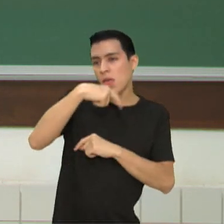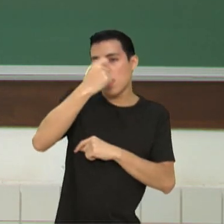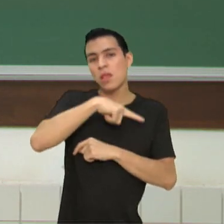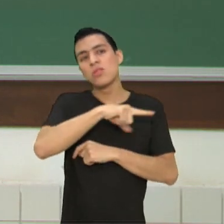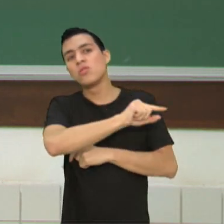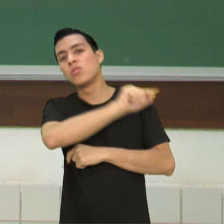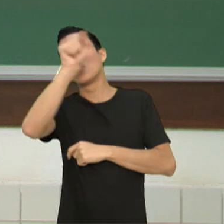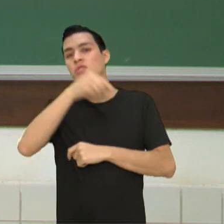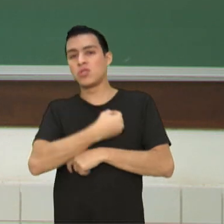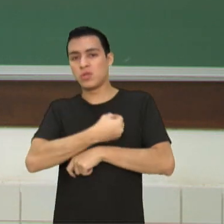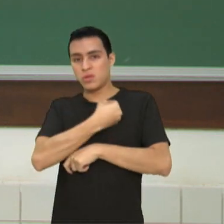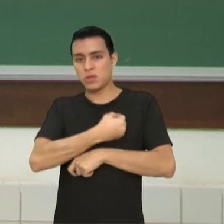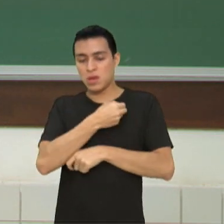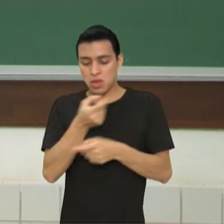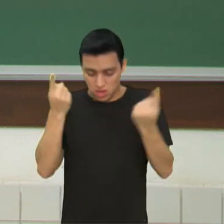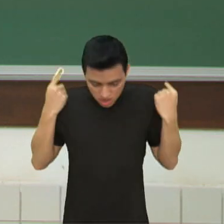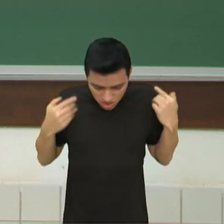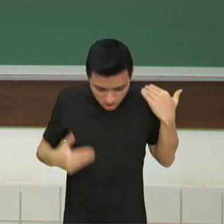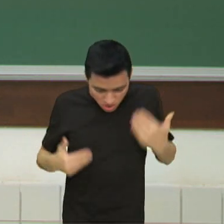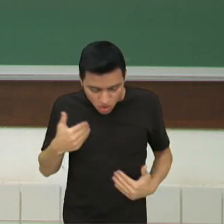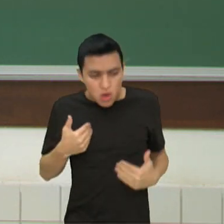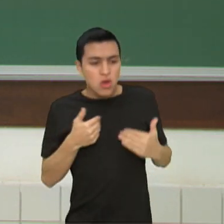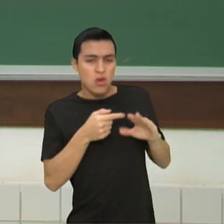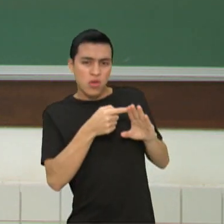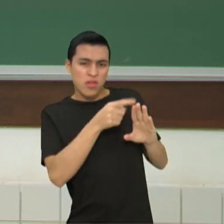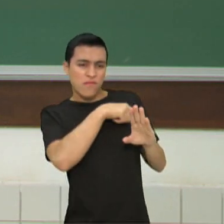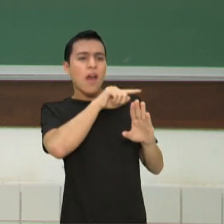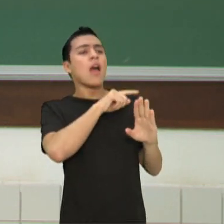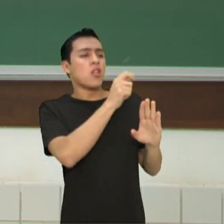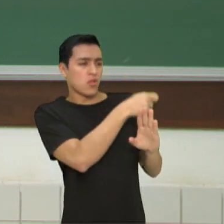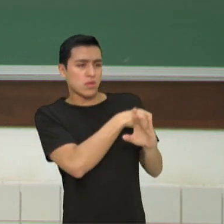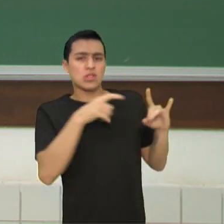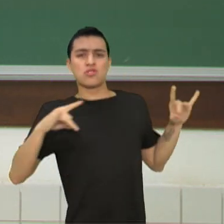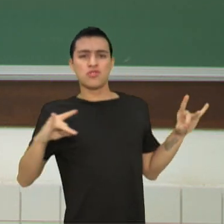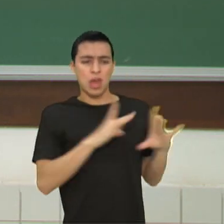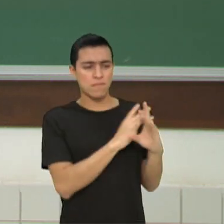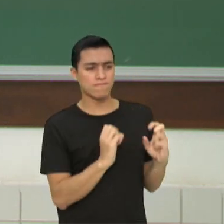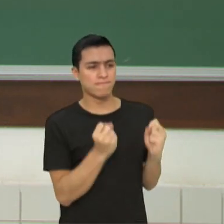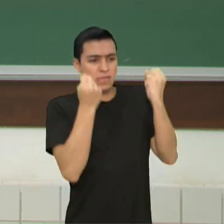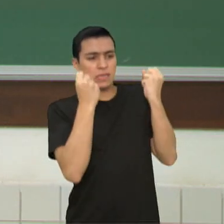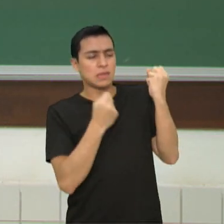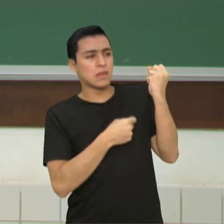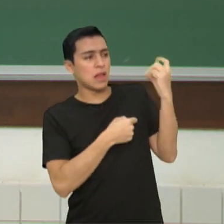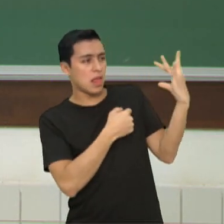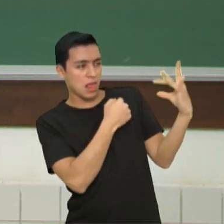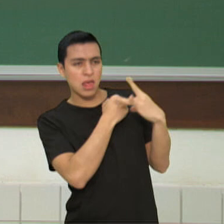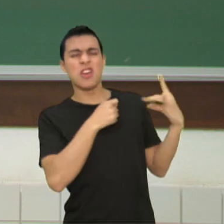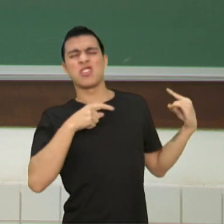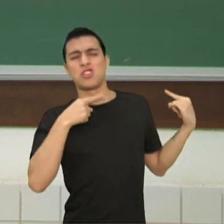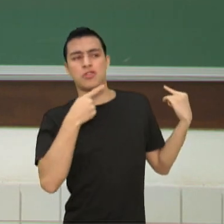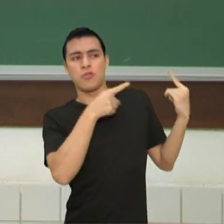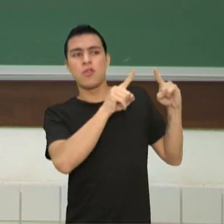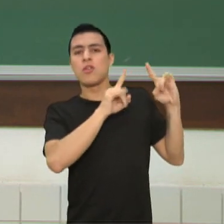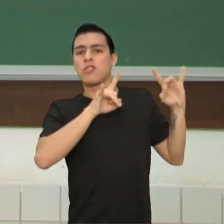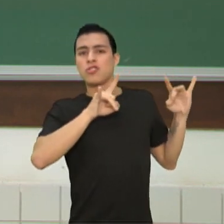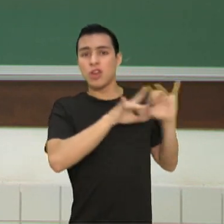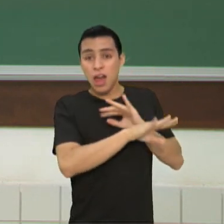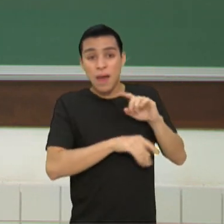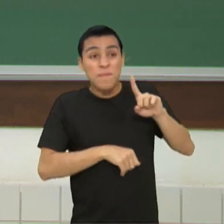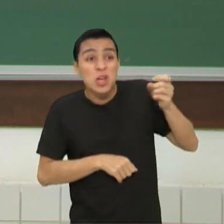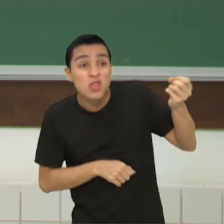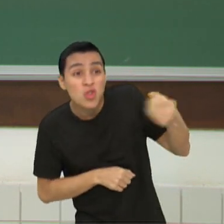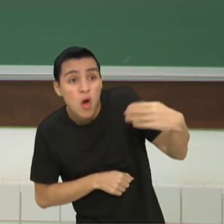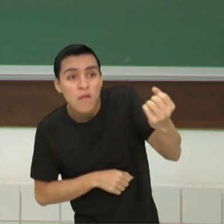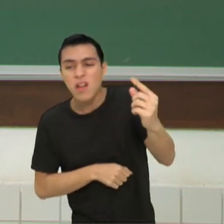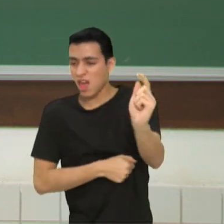Entendeu? Então, eu tenho a imunidade contra aqueles tipos antigos de gripe, seja porque eu peguei a gripe, ou seja porque eu me vacinei. Porém, os novos